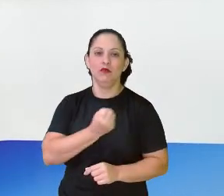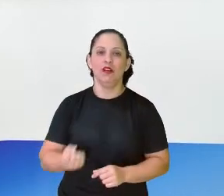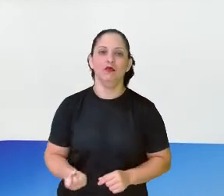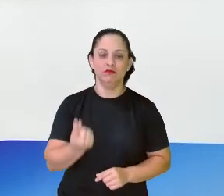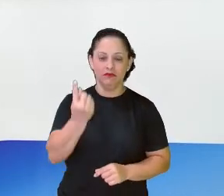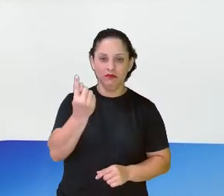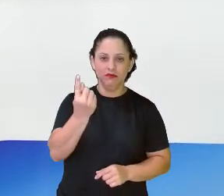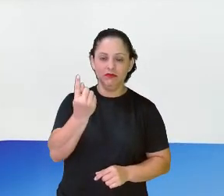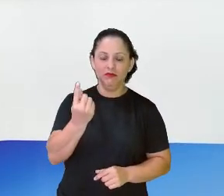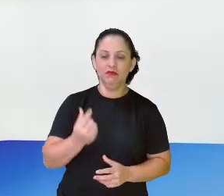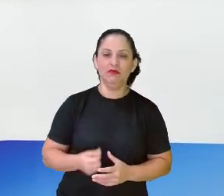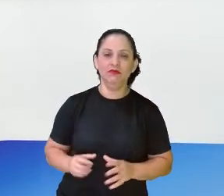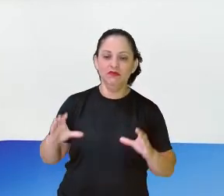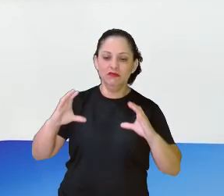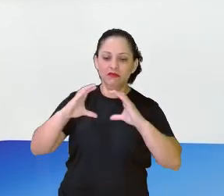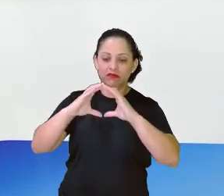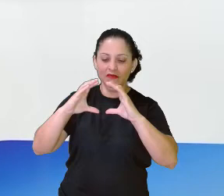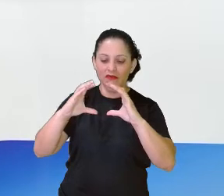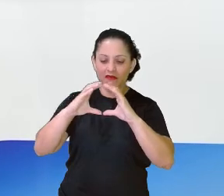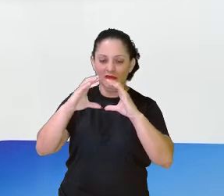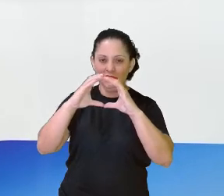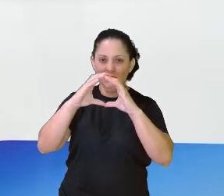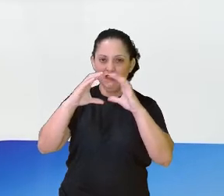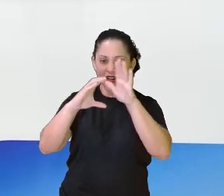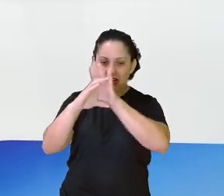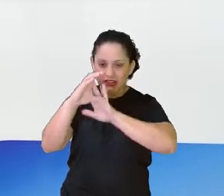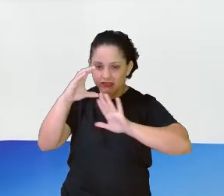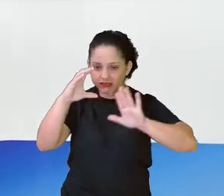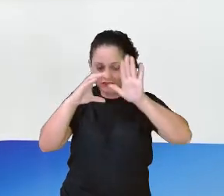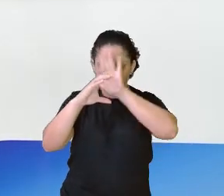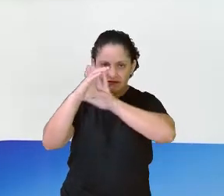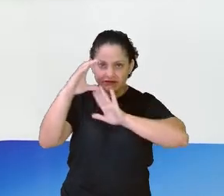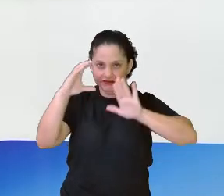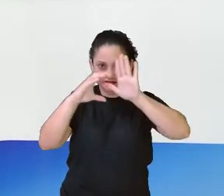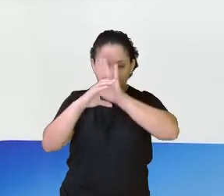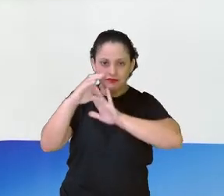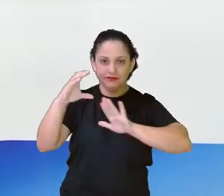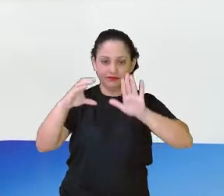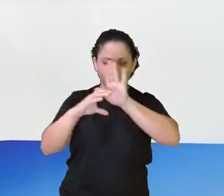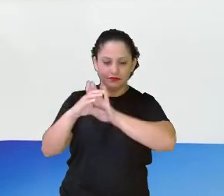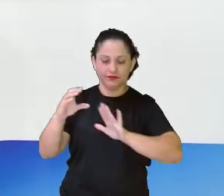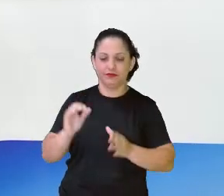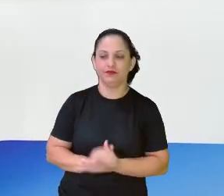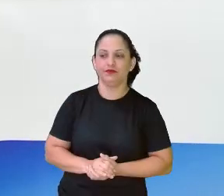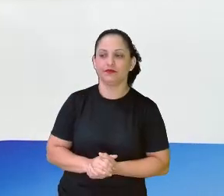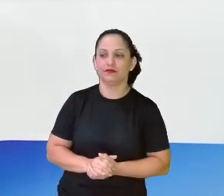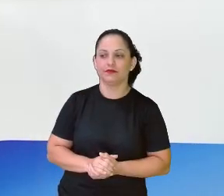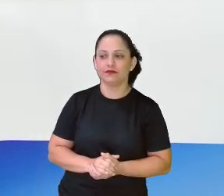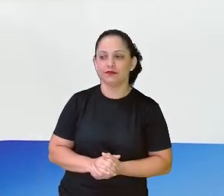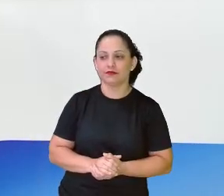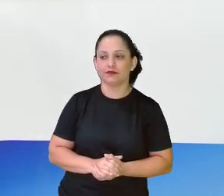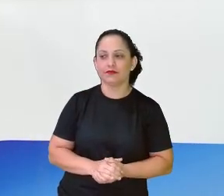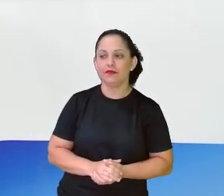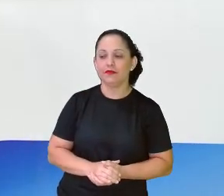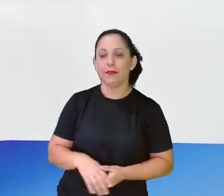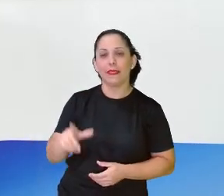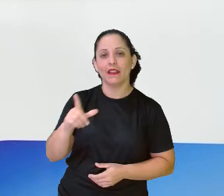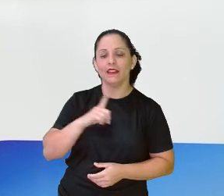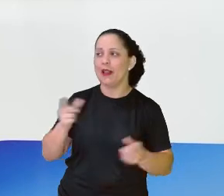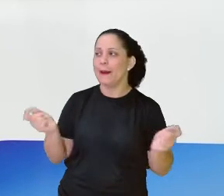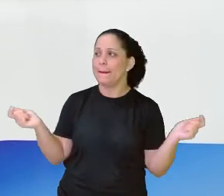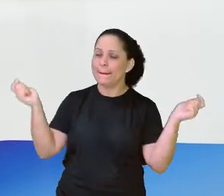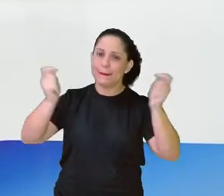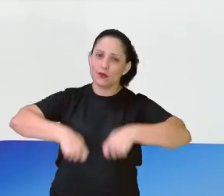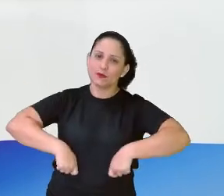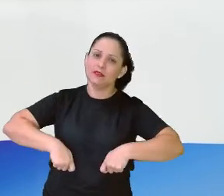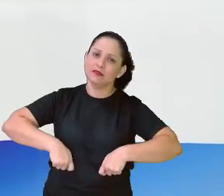número inteiro. Meu disco está inteiro aqui. Que nós temos a possibilidade de